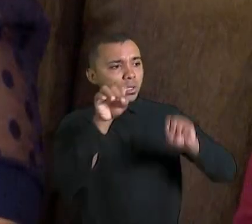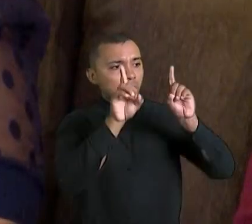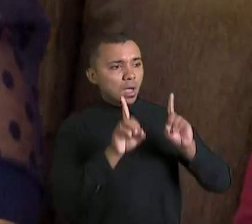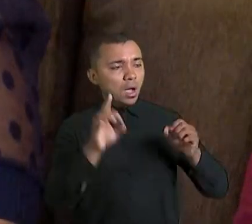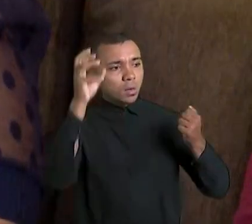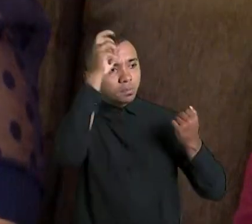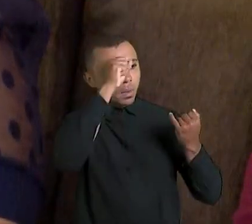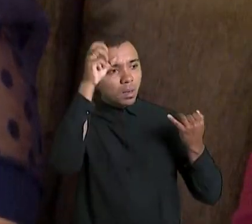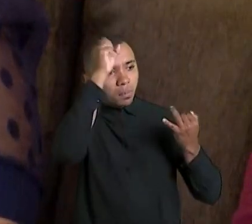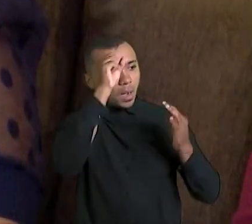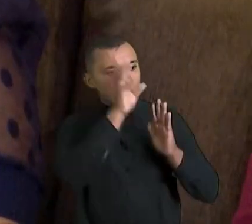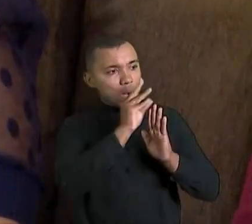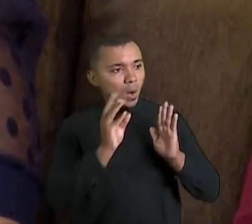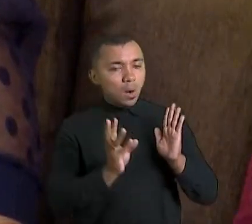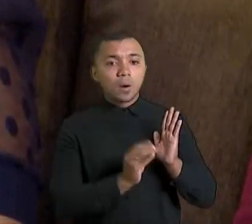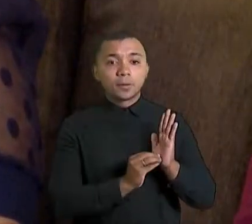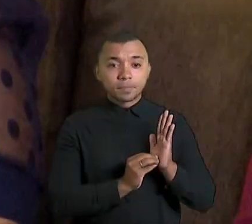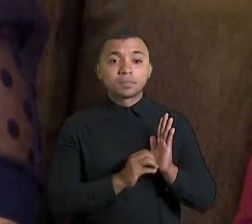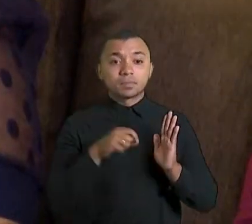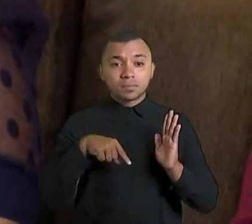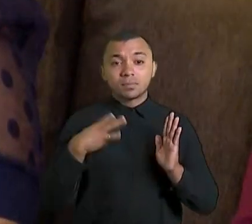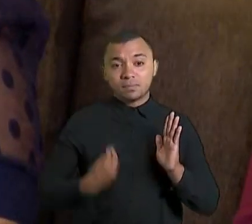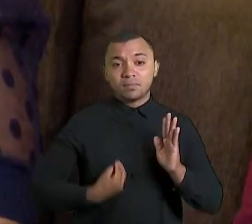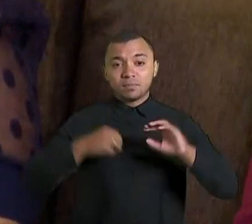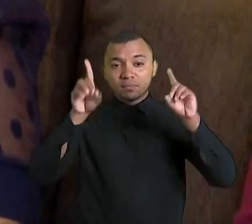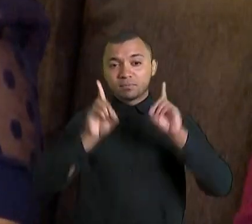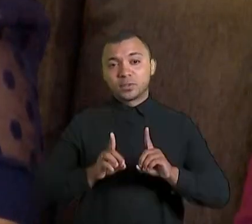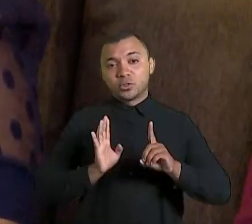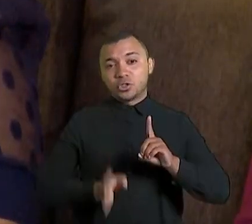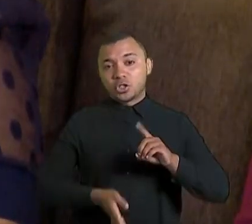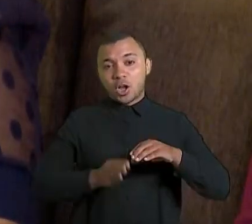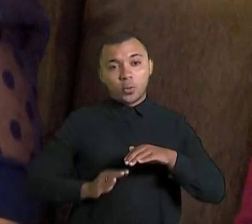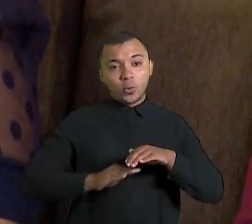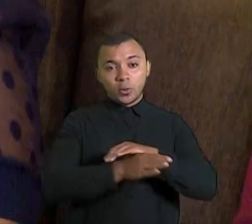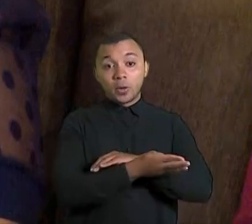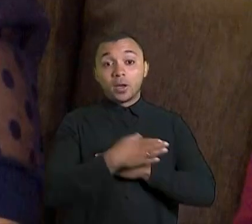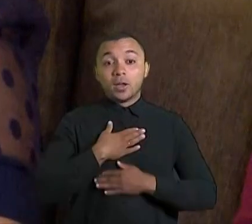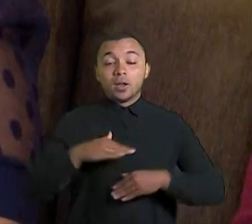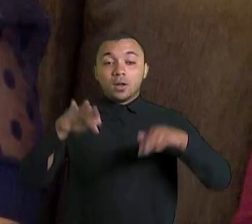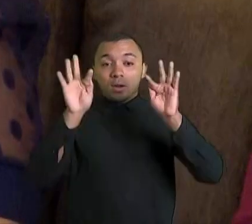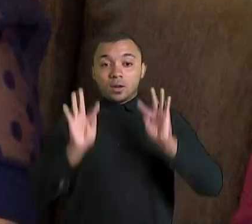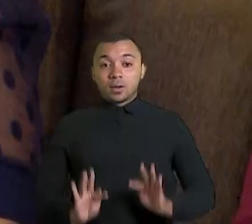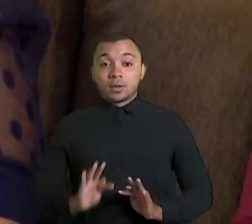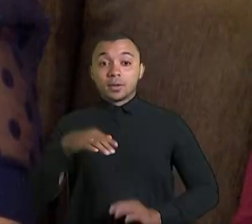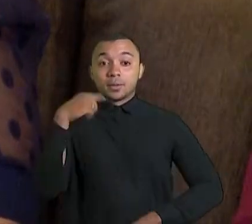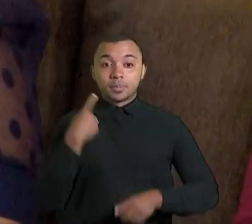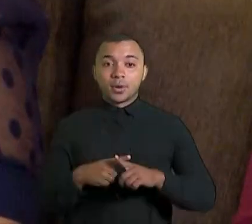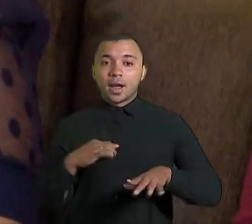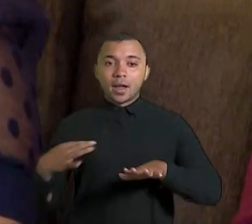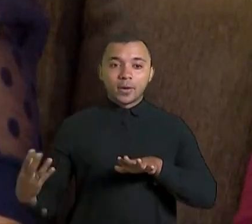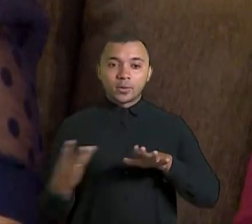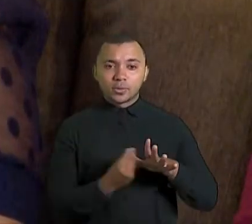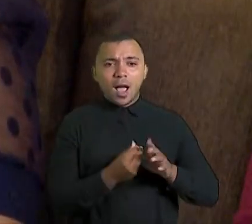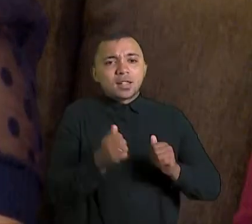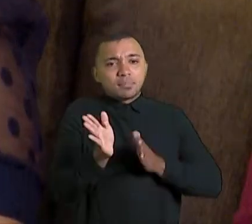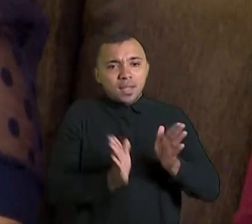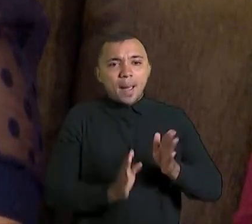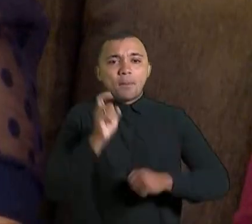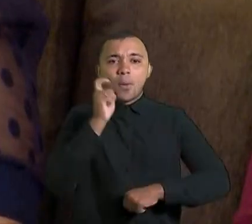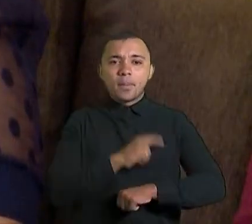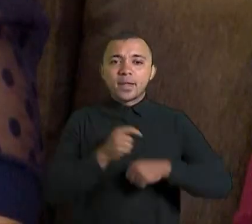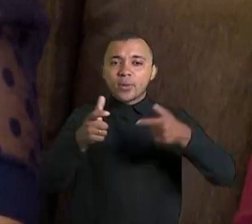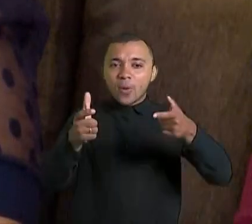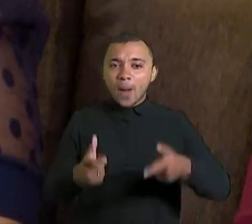nós, pessoas com deficiência, participamos. Então, eu fico feliz porque é uma inclusão, é um momento, é um